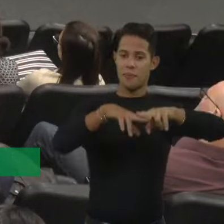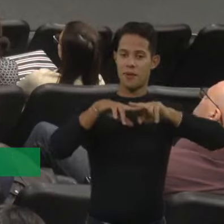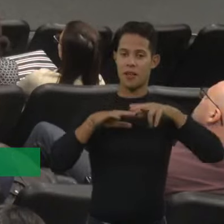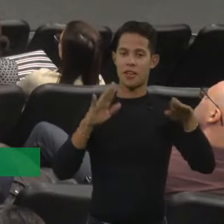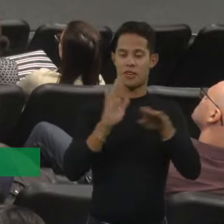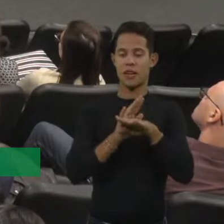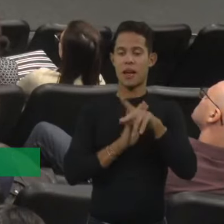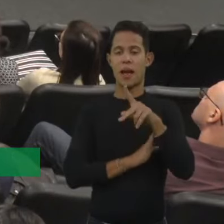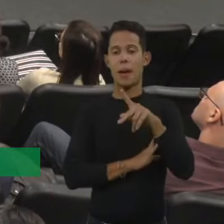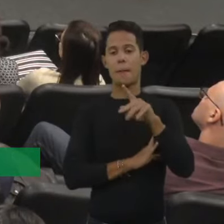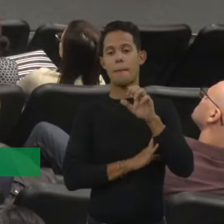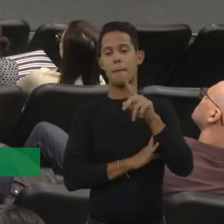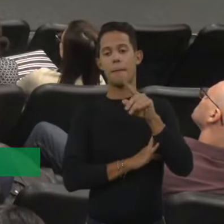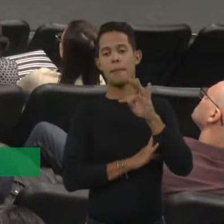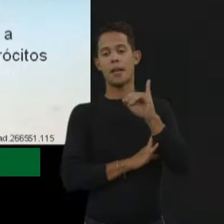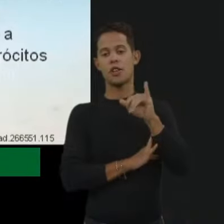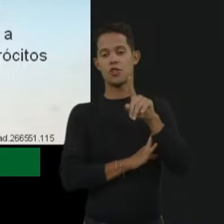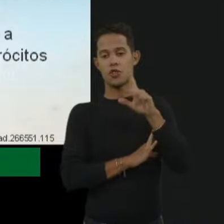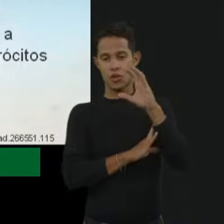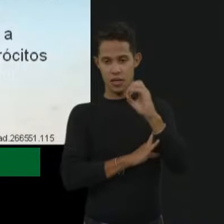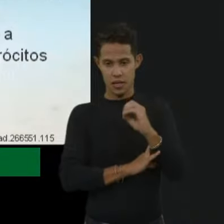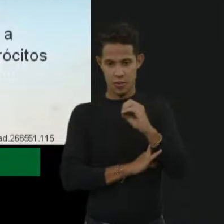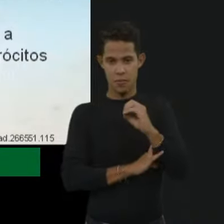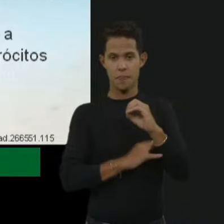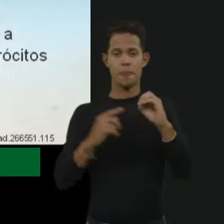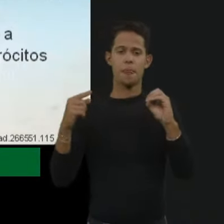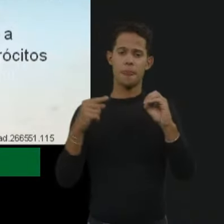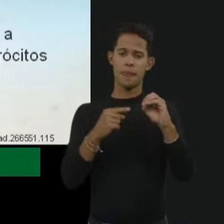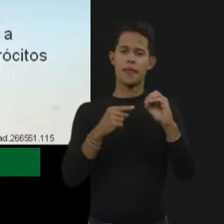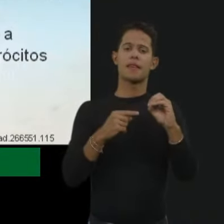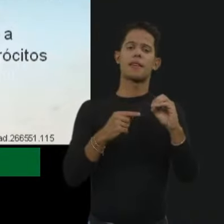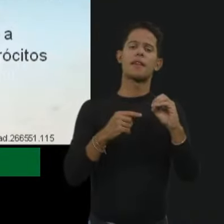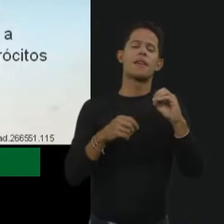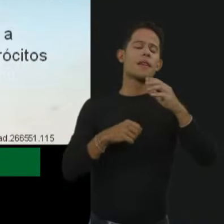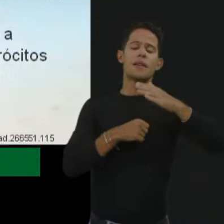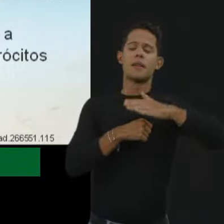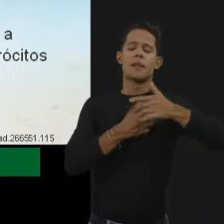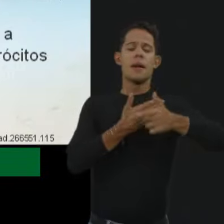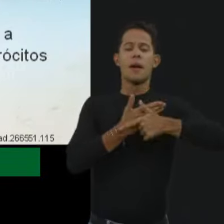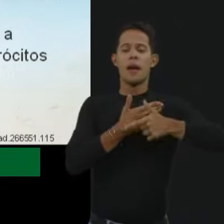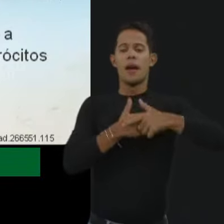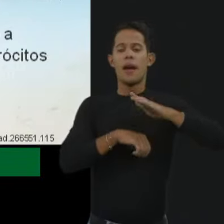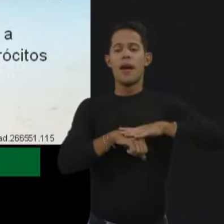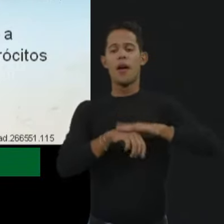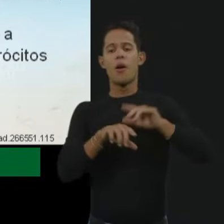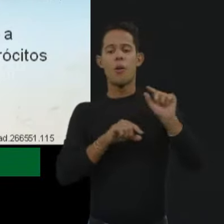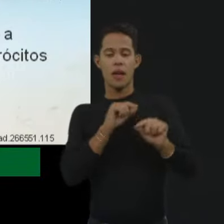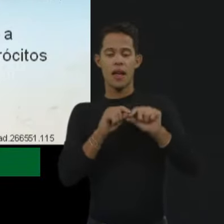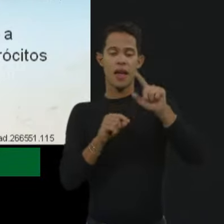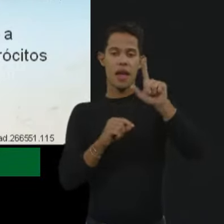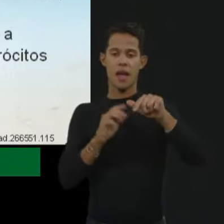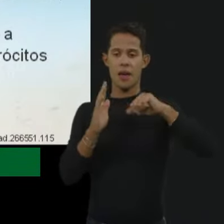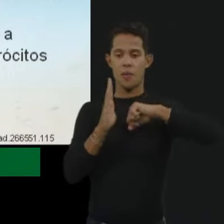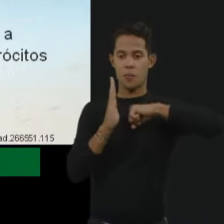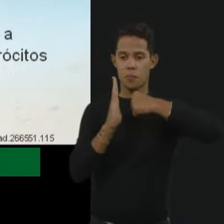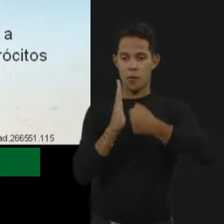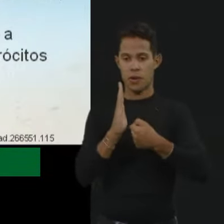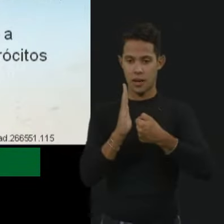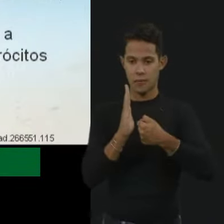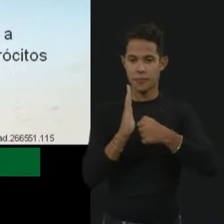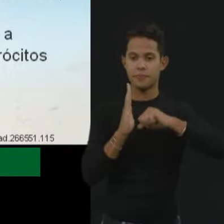natriurético. E o que ele faz? Ele faz um bloqueio